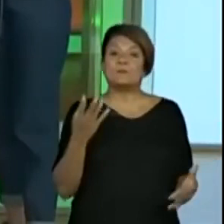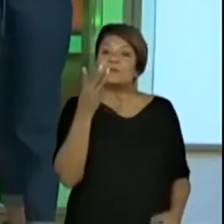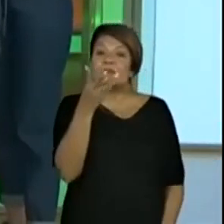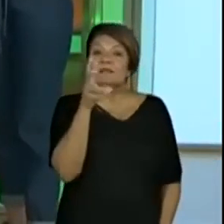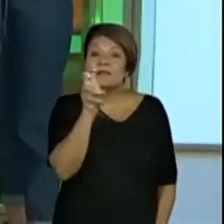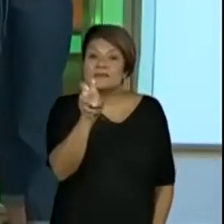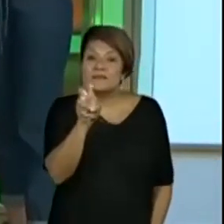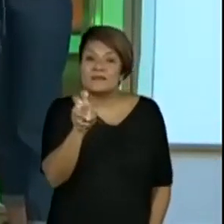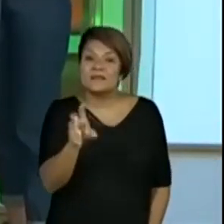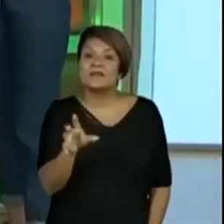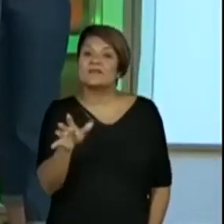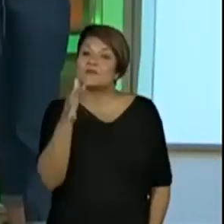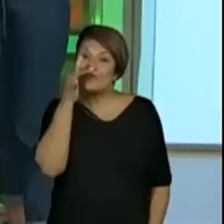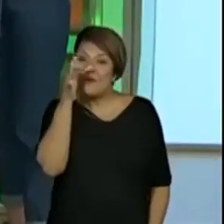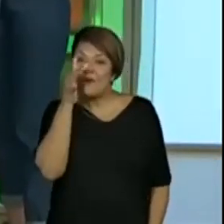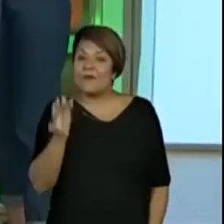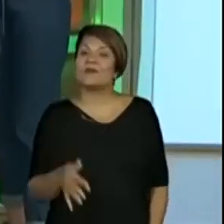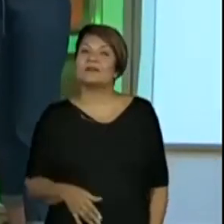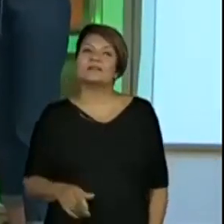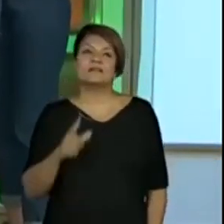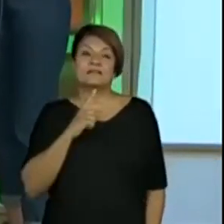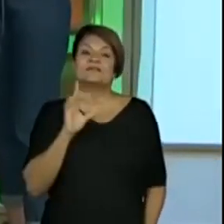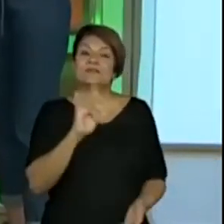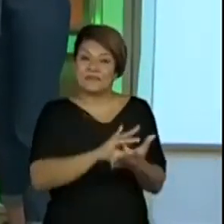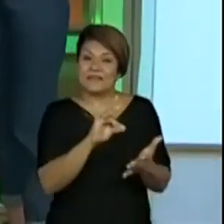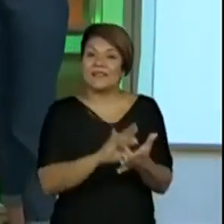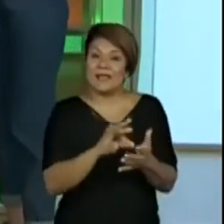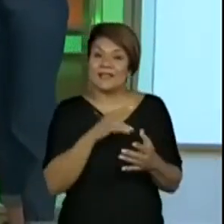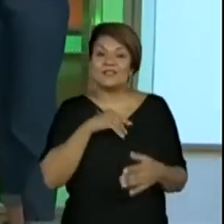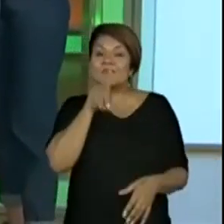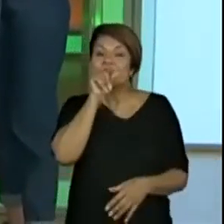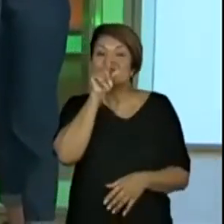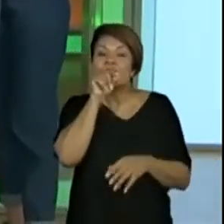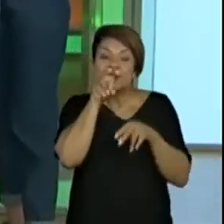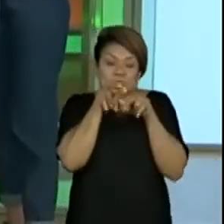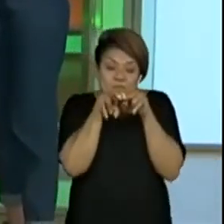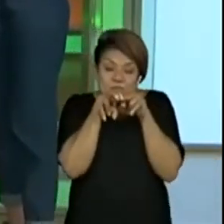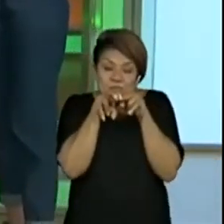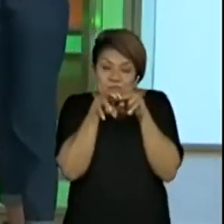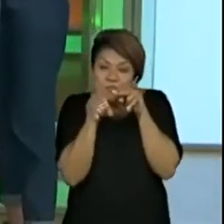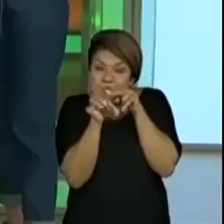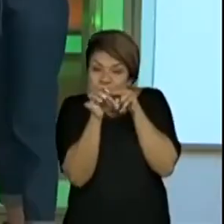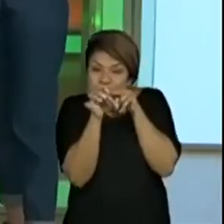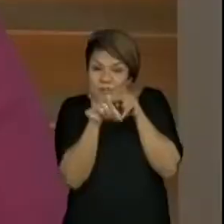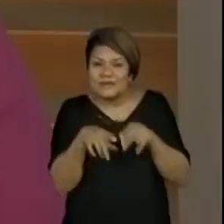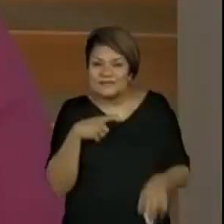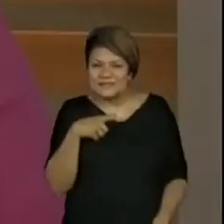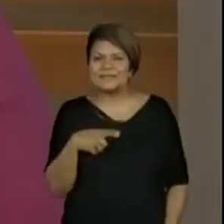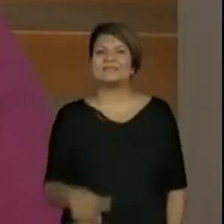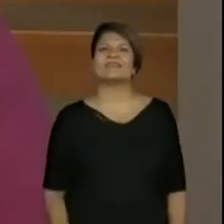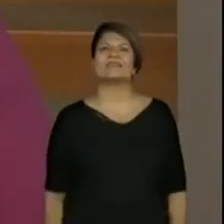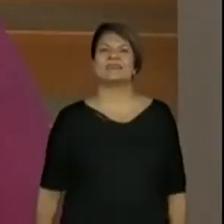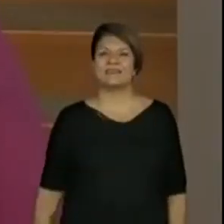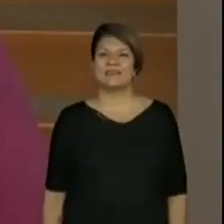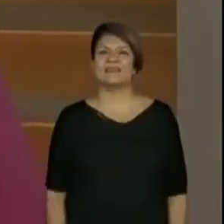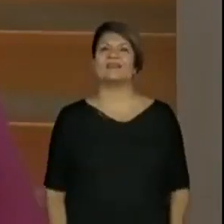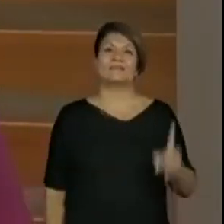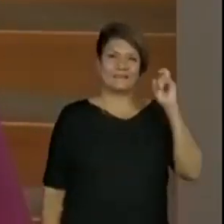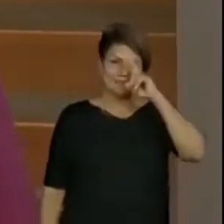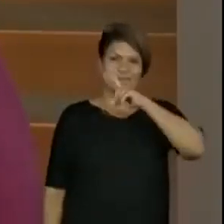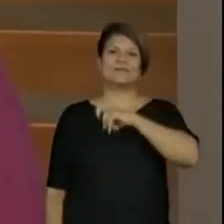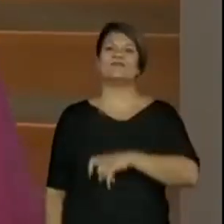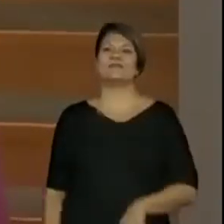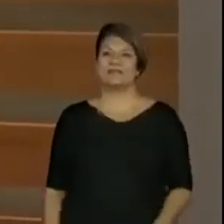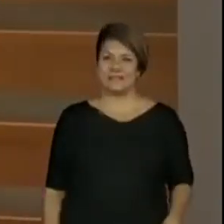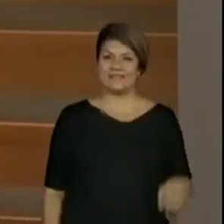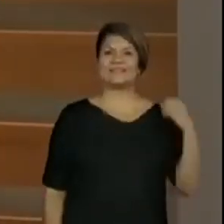35 flores. E é verdade, tinha uma lá debaixo do pezinho do passarinho. Obrigada, professora. Isso, porque estava difícil e de enxergar.